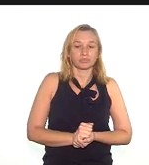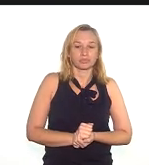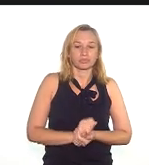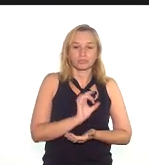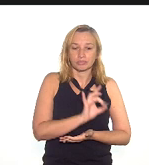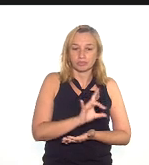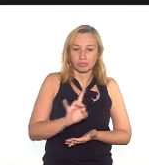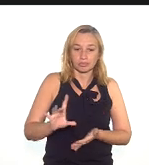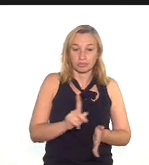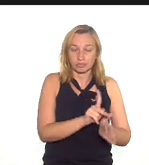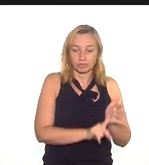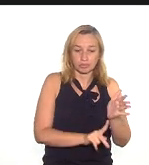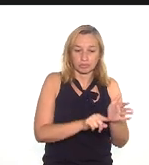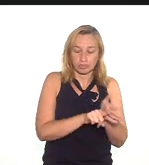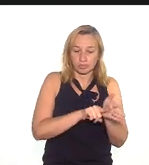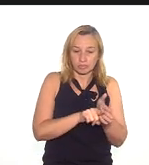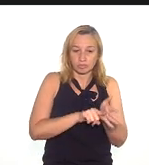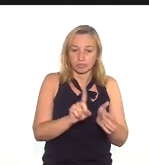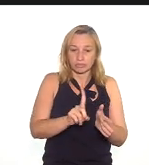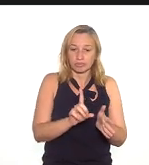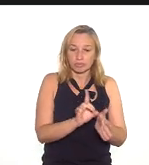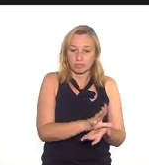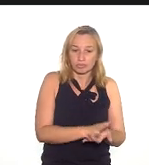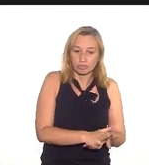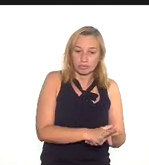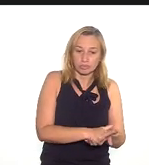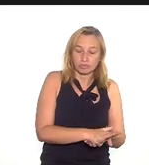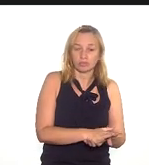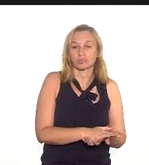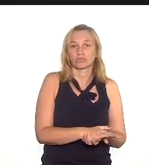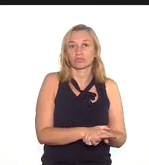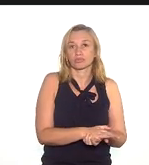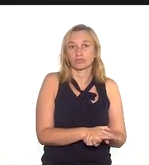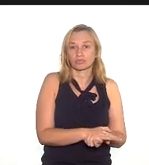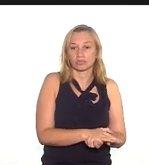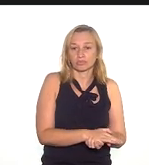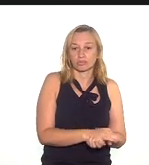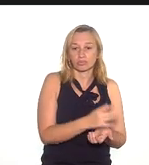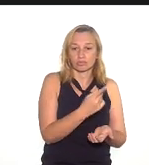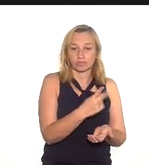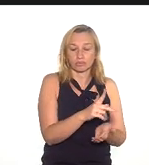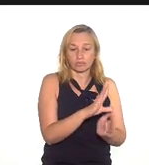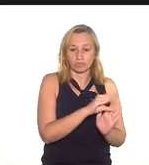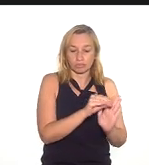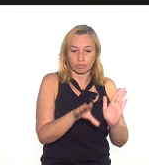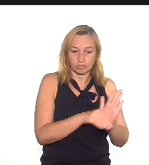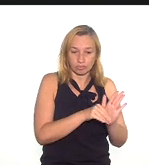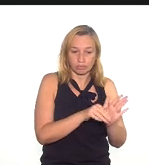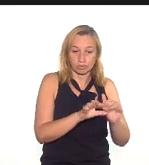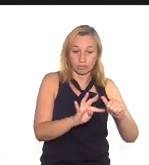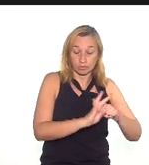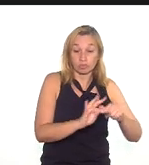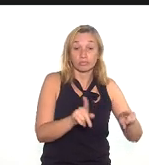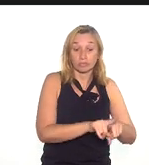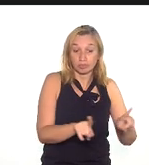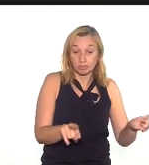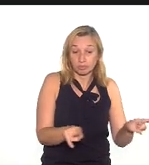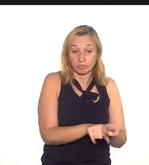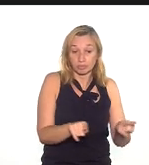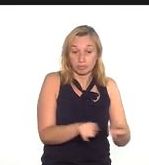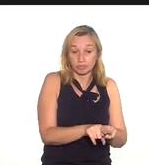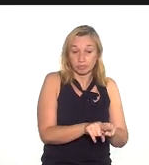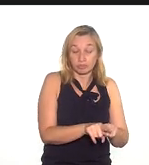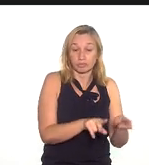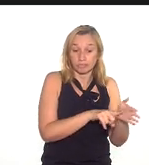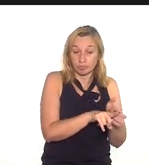cada projeto é fiscalizado não só em termos do seu conteúdo técnico, mas ele também é fiscalizado